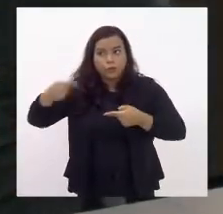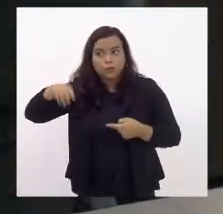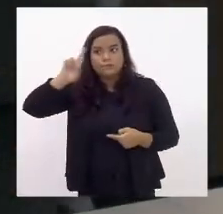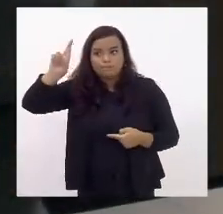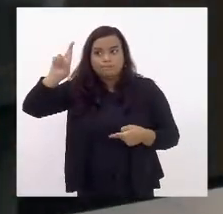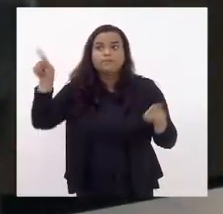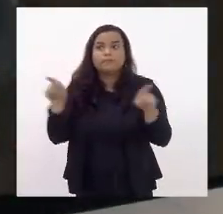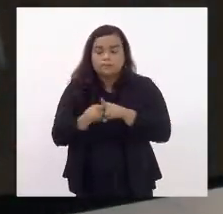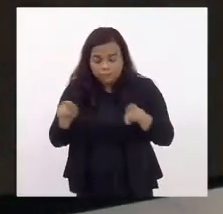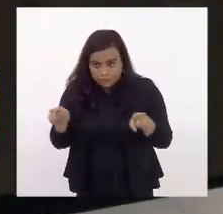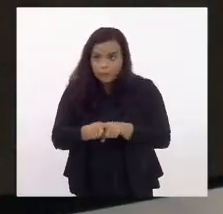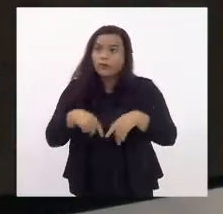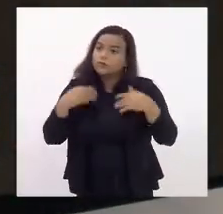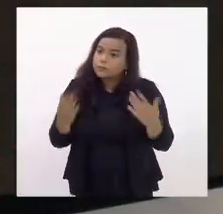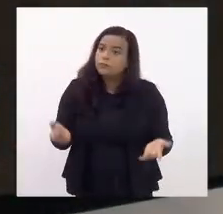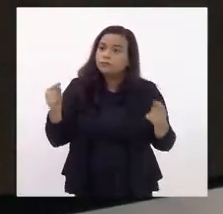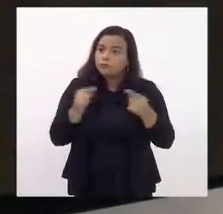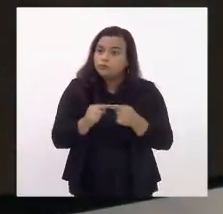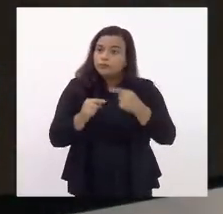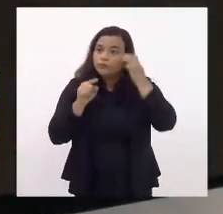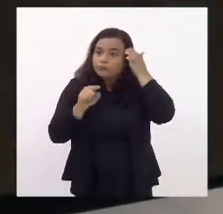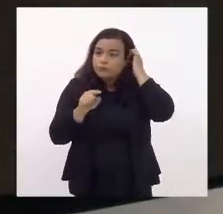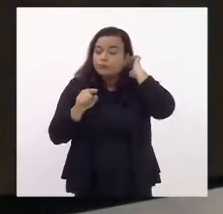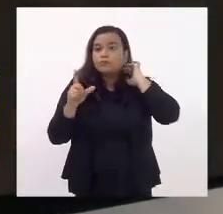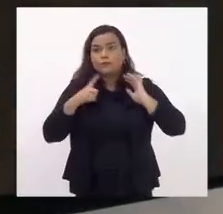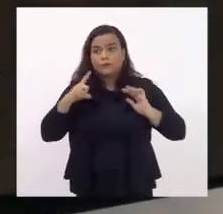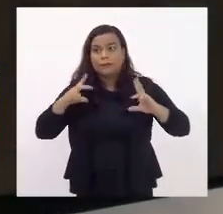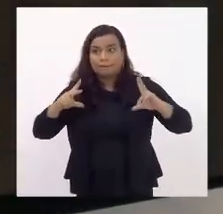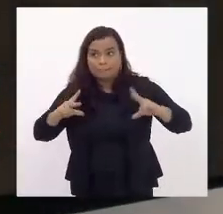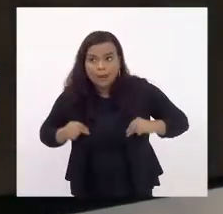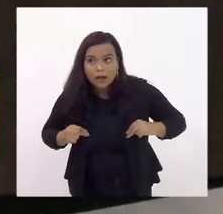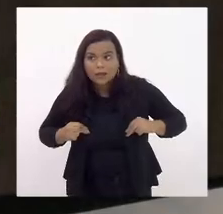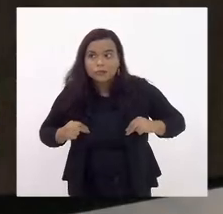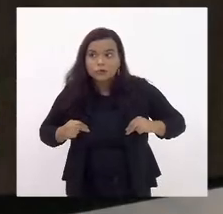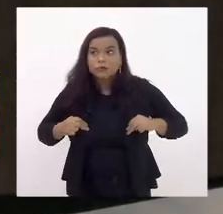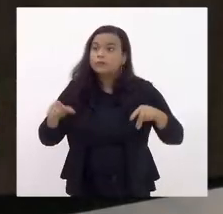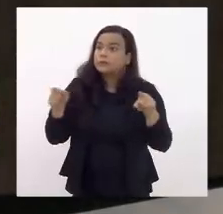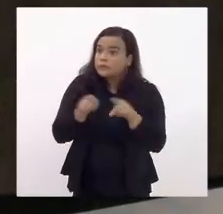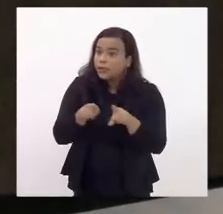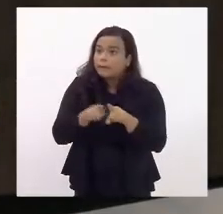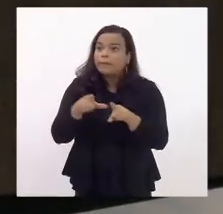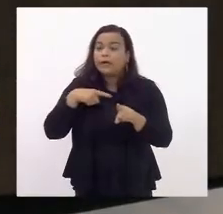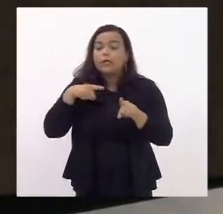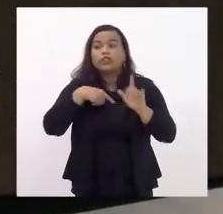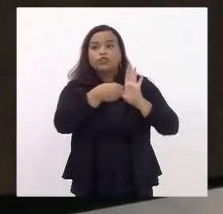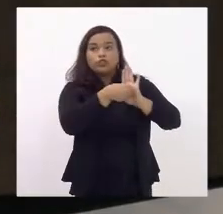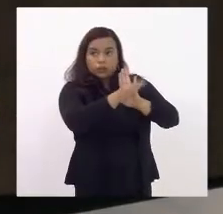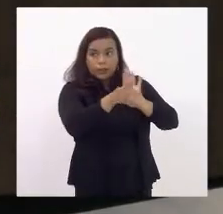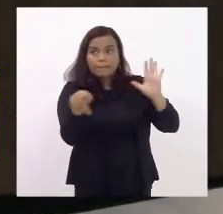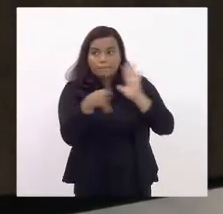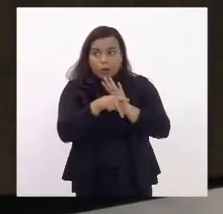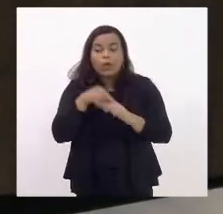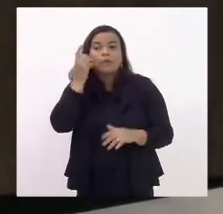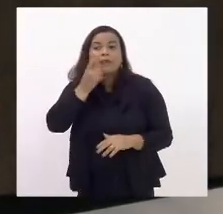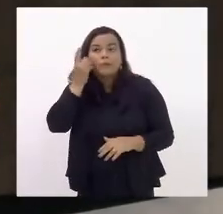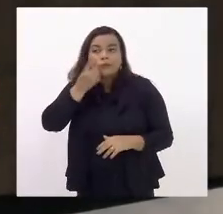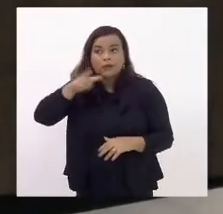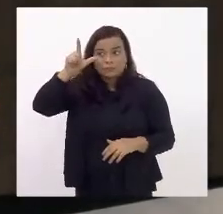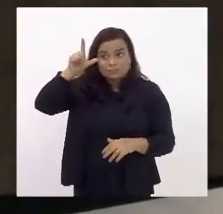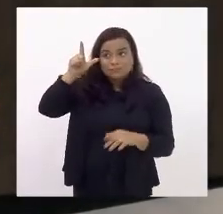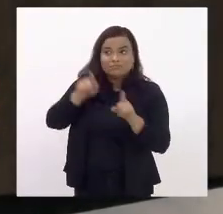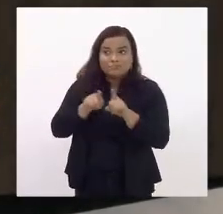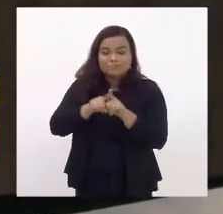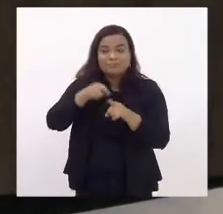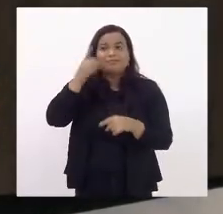sentido, além de meritória, a indicação feita pelos deputados Lucinho e Luiz